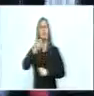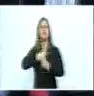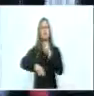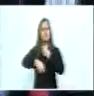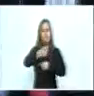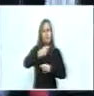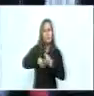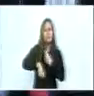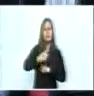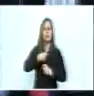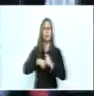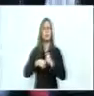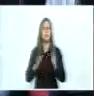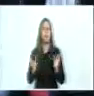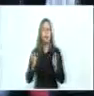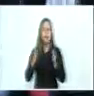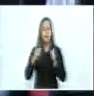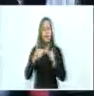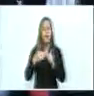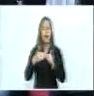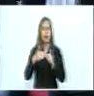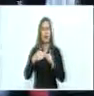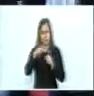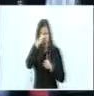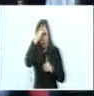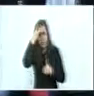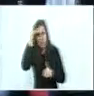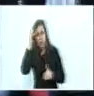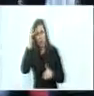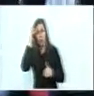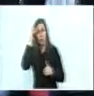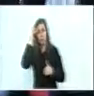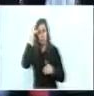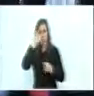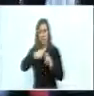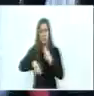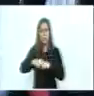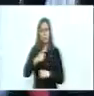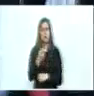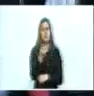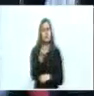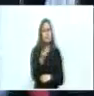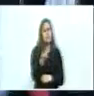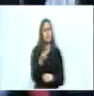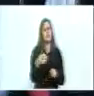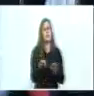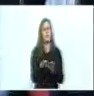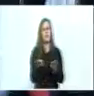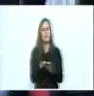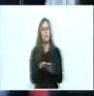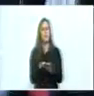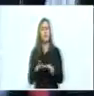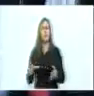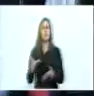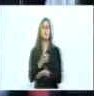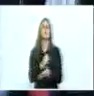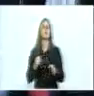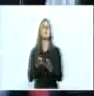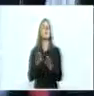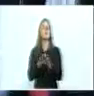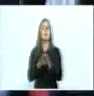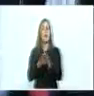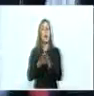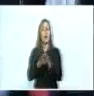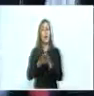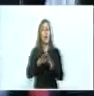administrativa com foco em gestão de pessoas e gestão de recursos. Buscamos definir